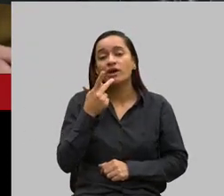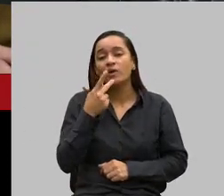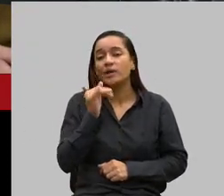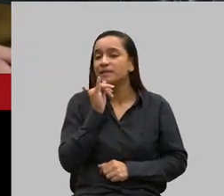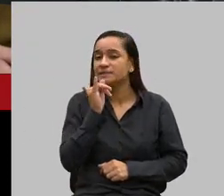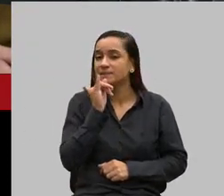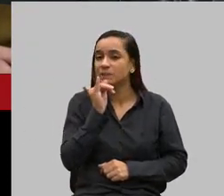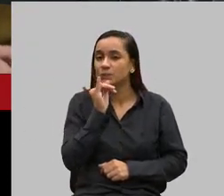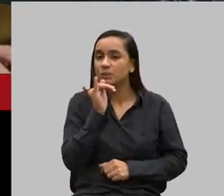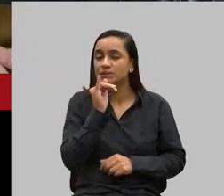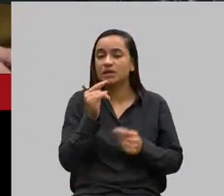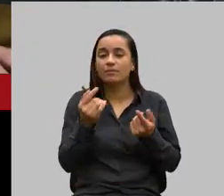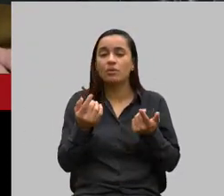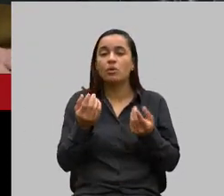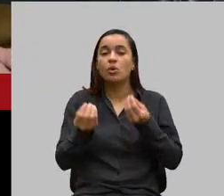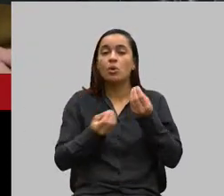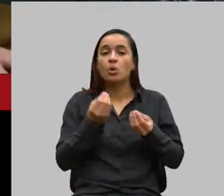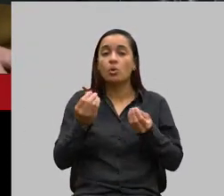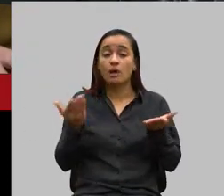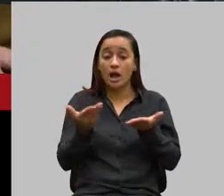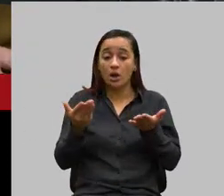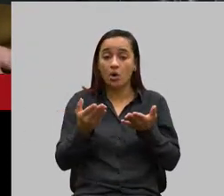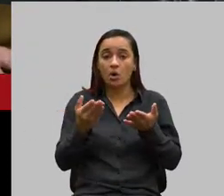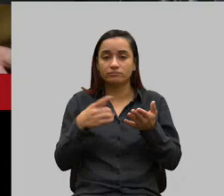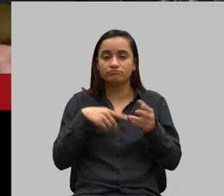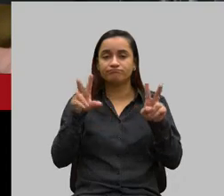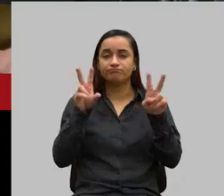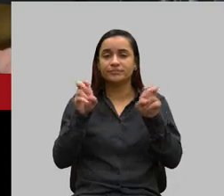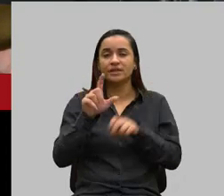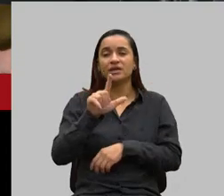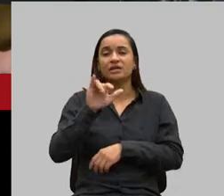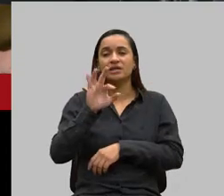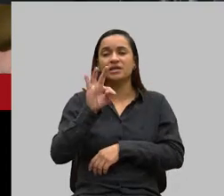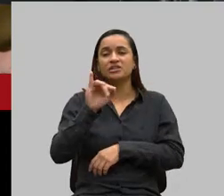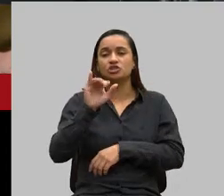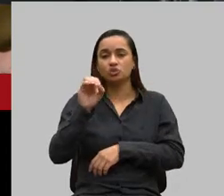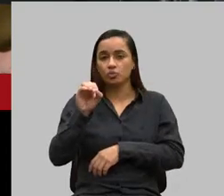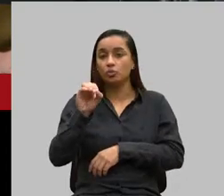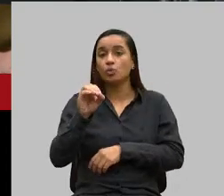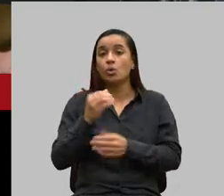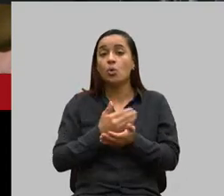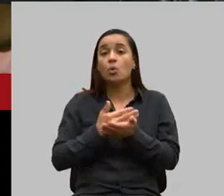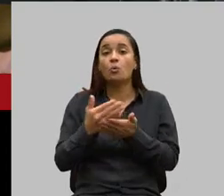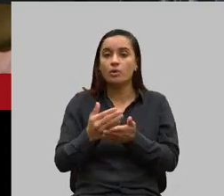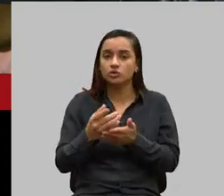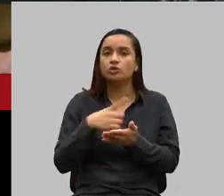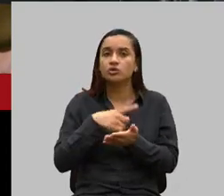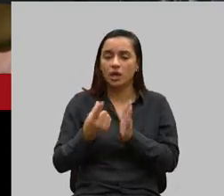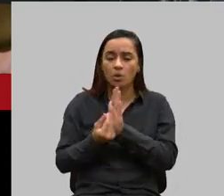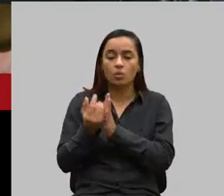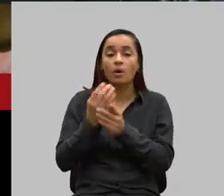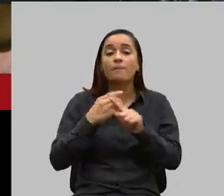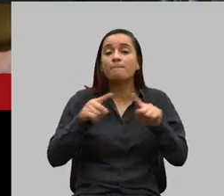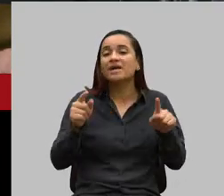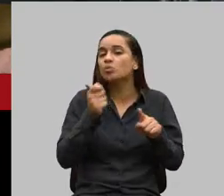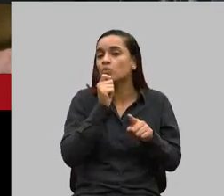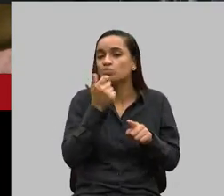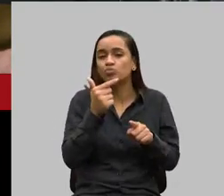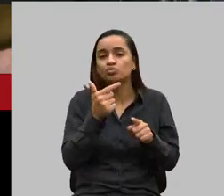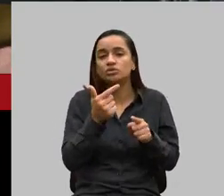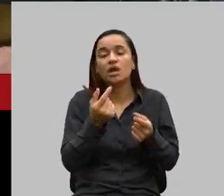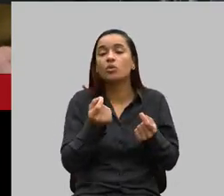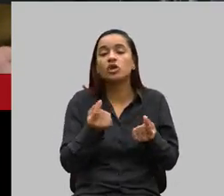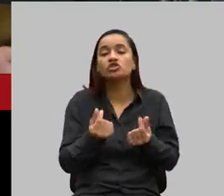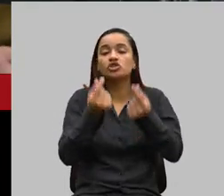lítio registrou um direito minerário mas não tem dinheiro para estruturar pesquisa sondagem e uma mina né